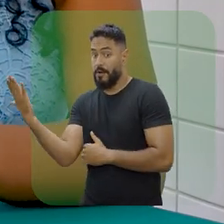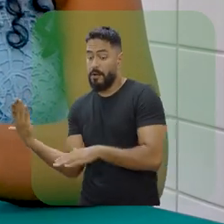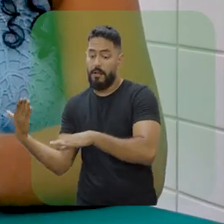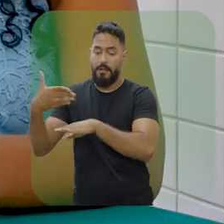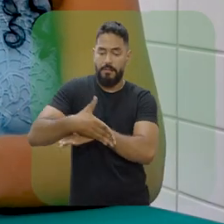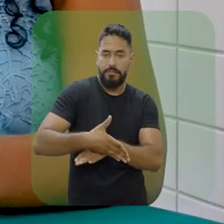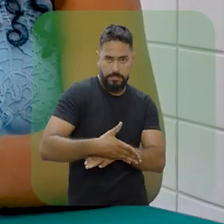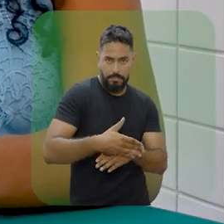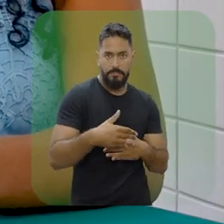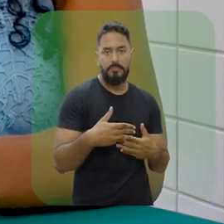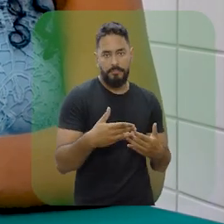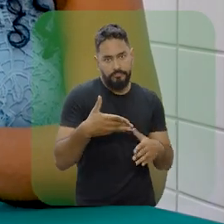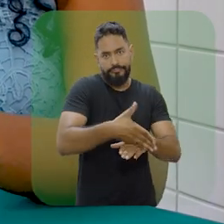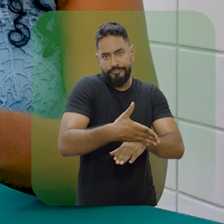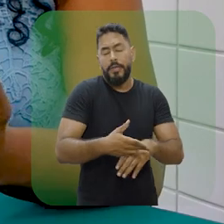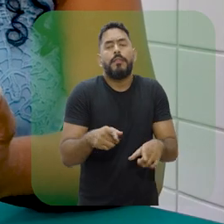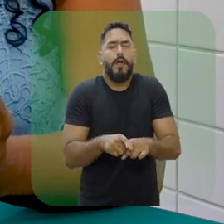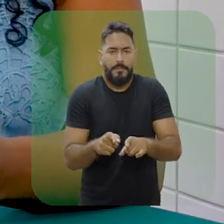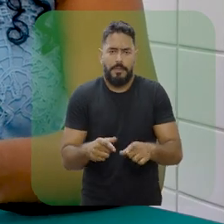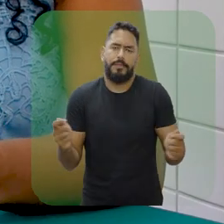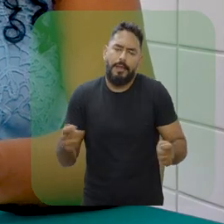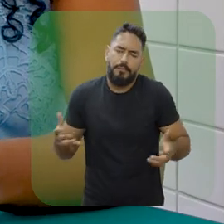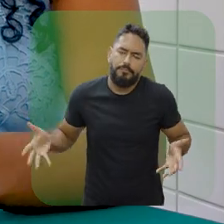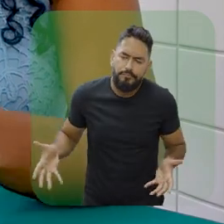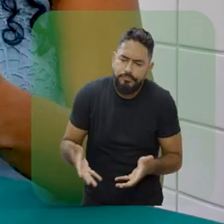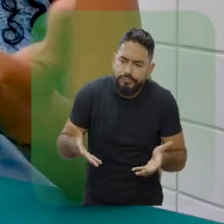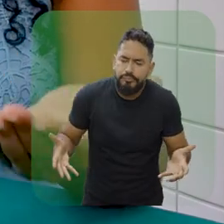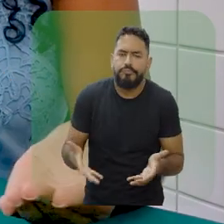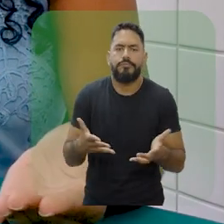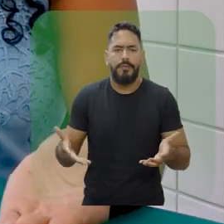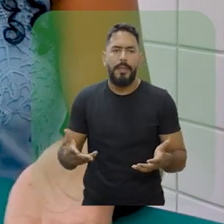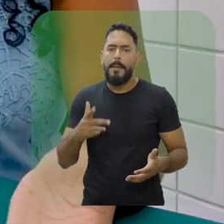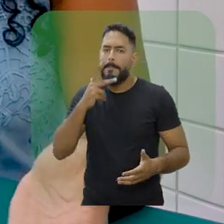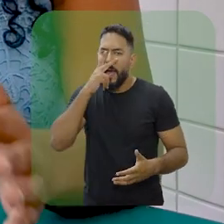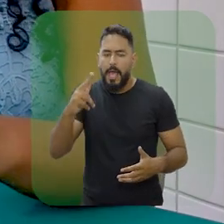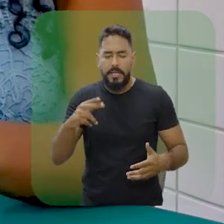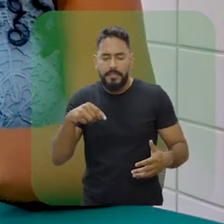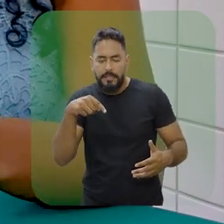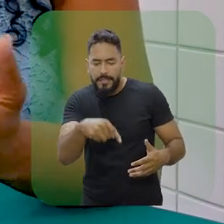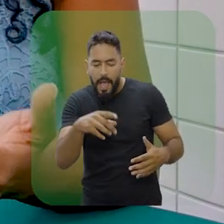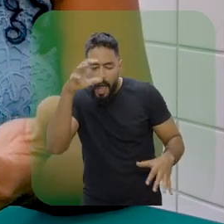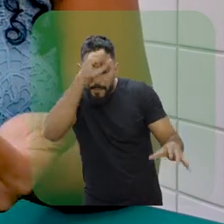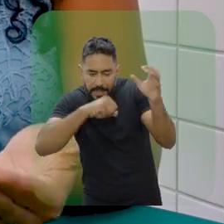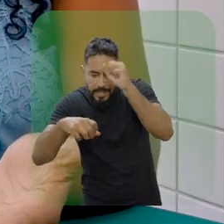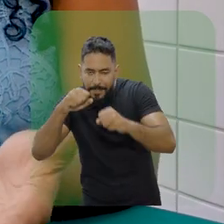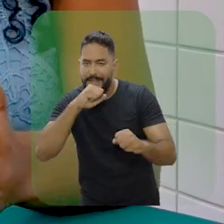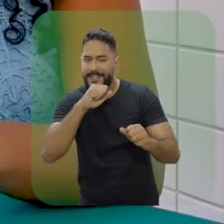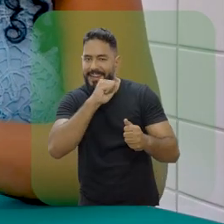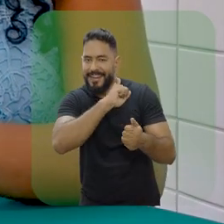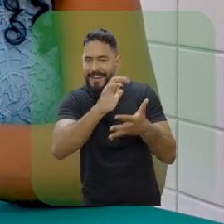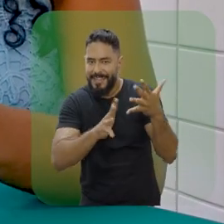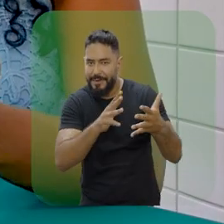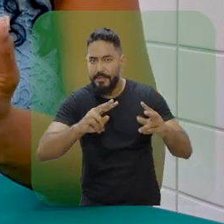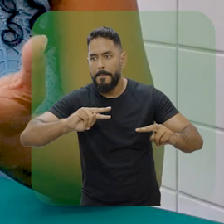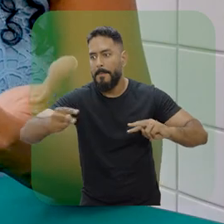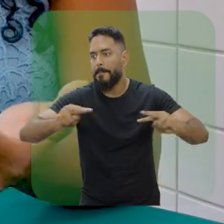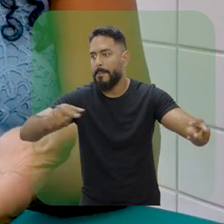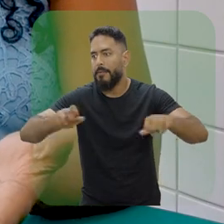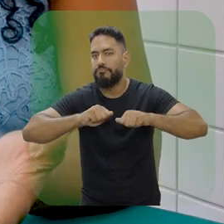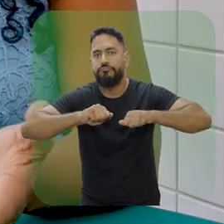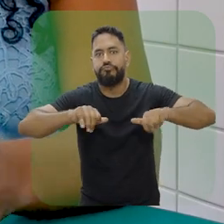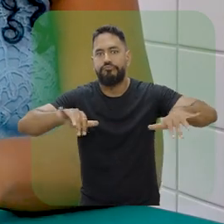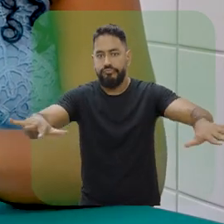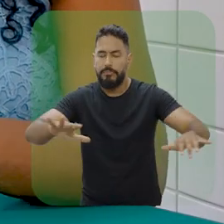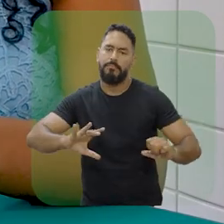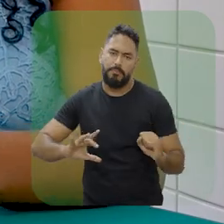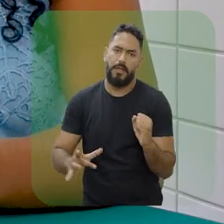participação da comunidade externa. E assim, podemos estimular e possibilitar agentes multiplicadores para a comunicação em